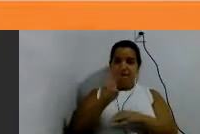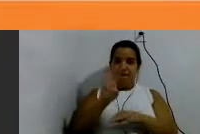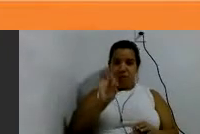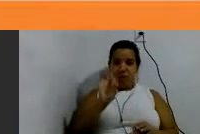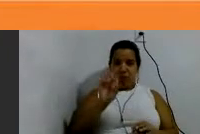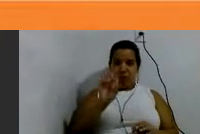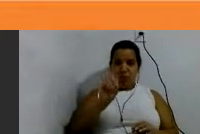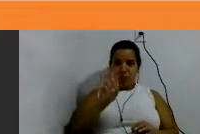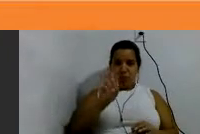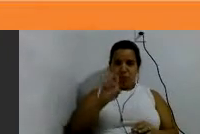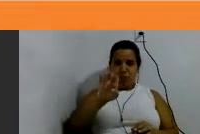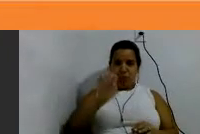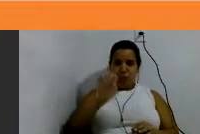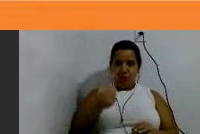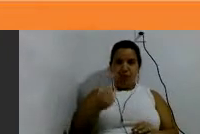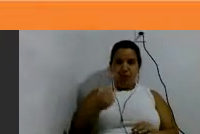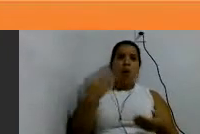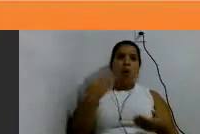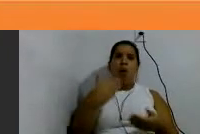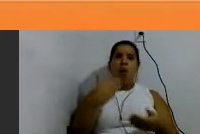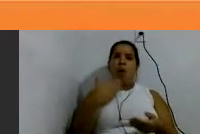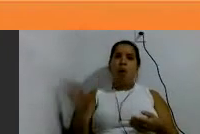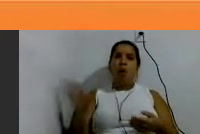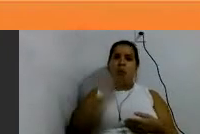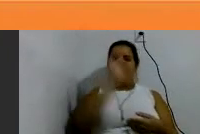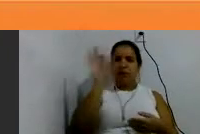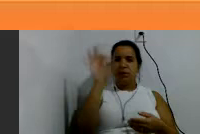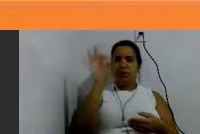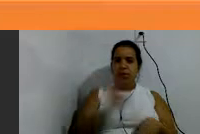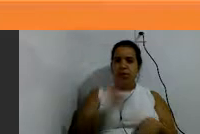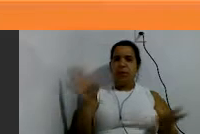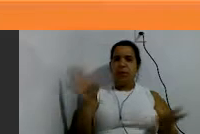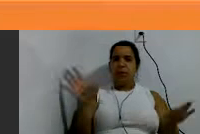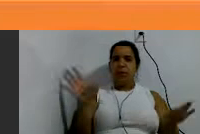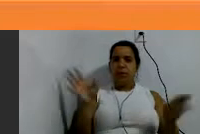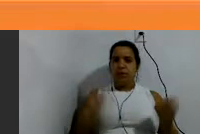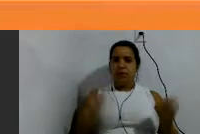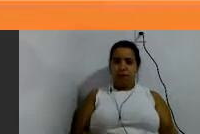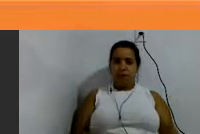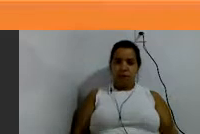Quem lembra qual que é o inseto vetor da leishmaniose?